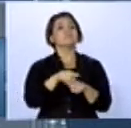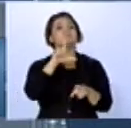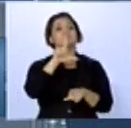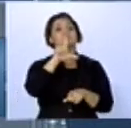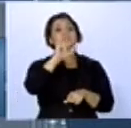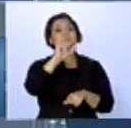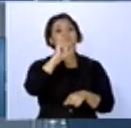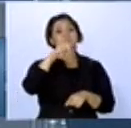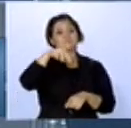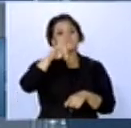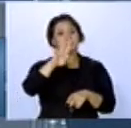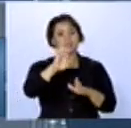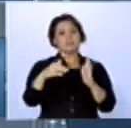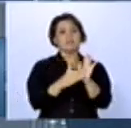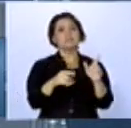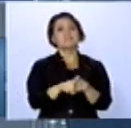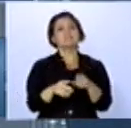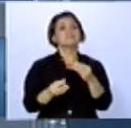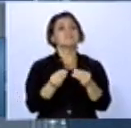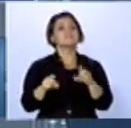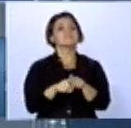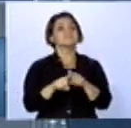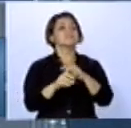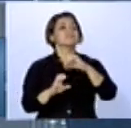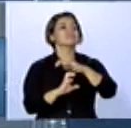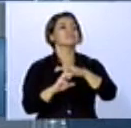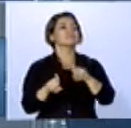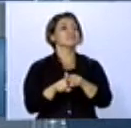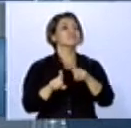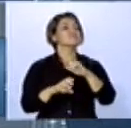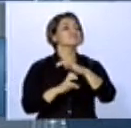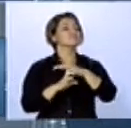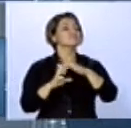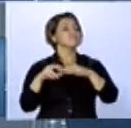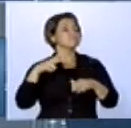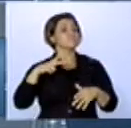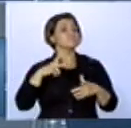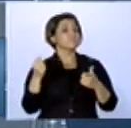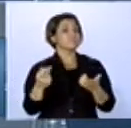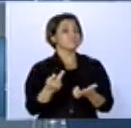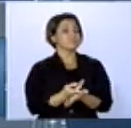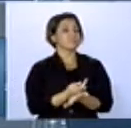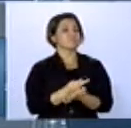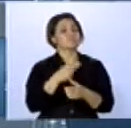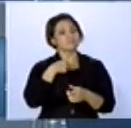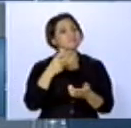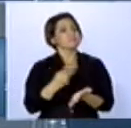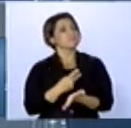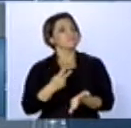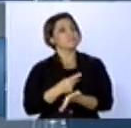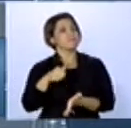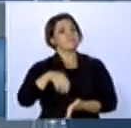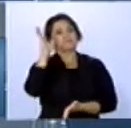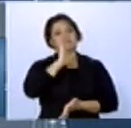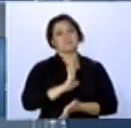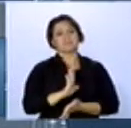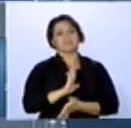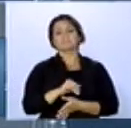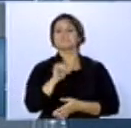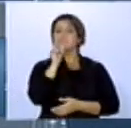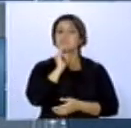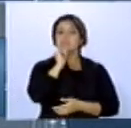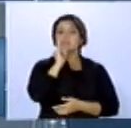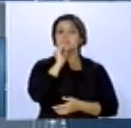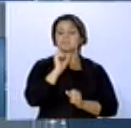proibições que nós temos nas instituições privadas E aí que eu acho que o sistema tá tá pecando no Brasil porque a gente pode por